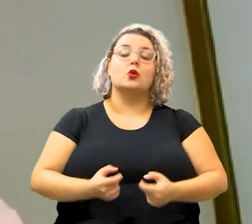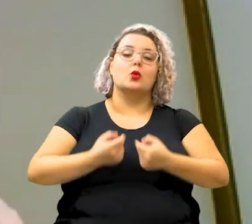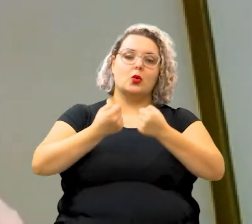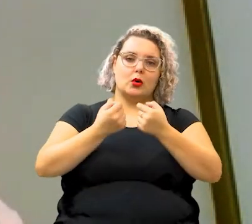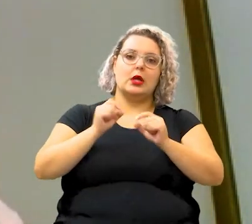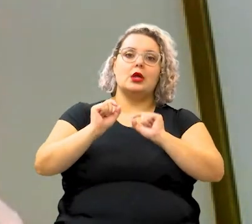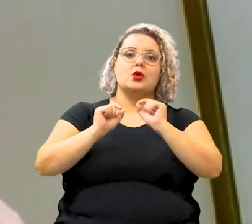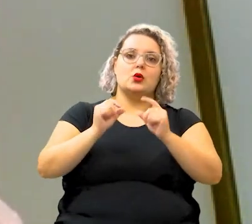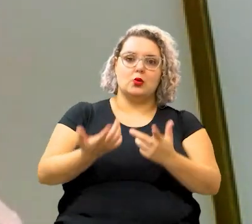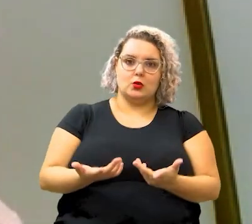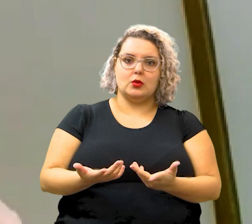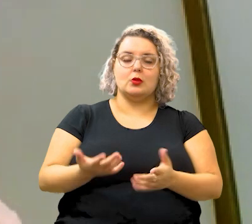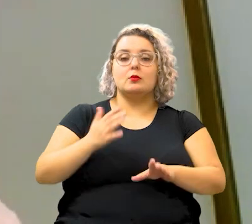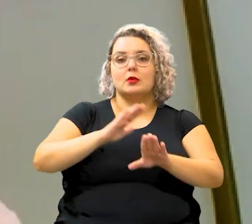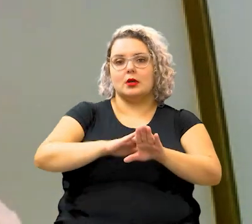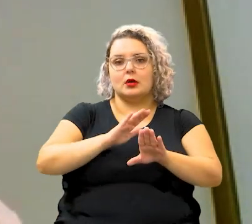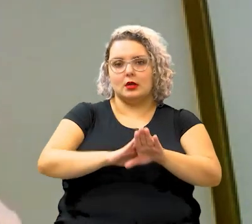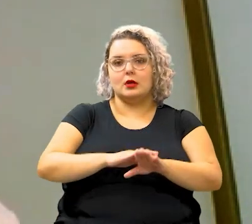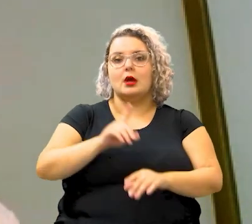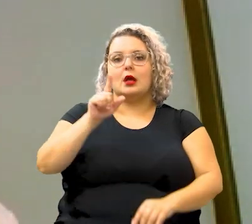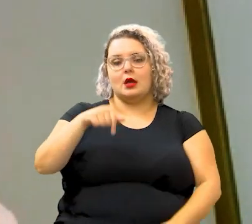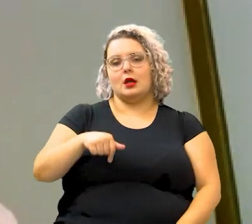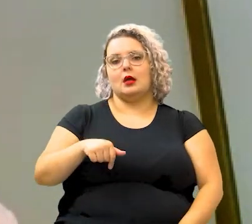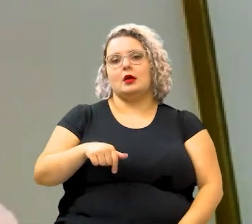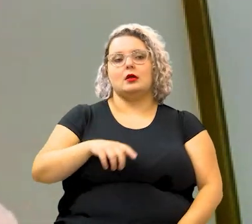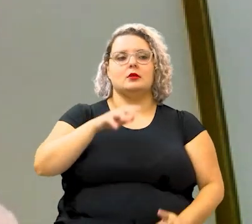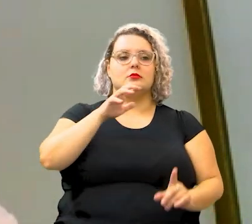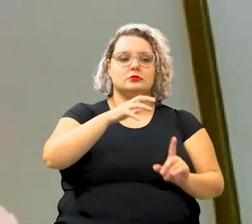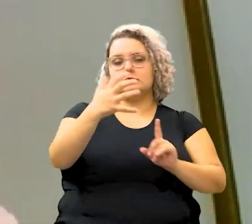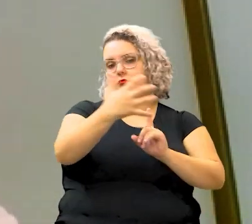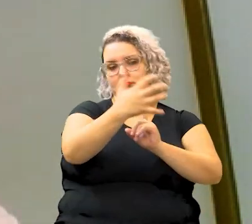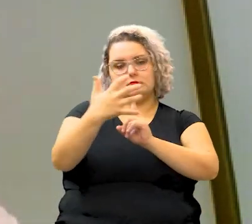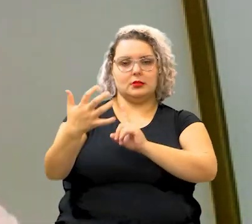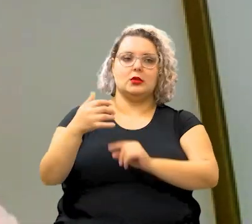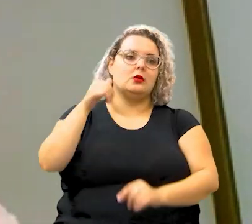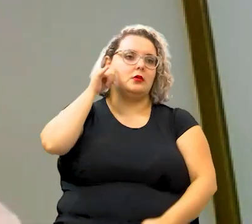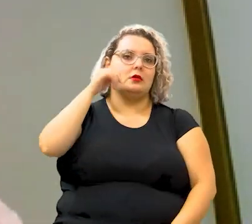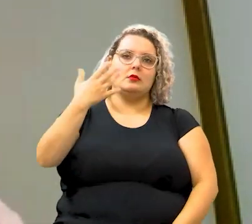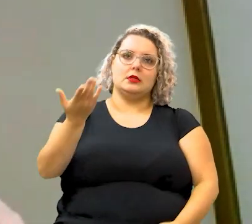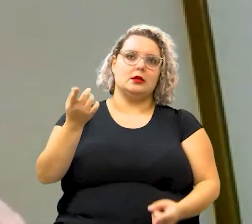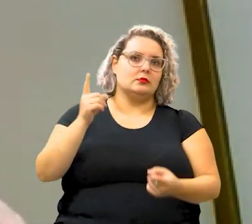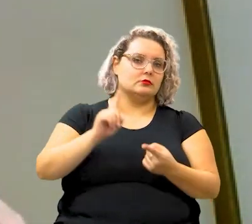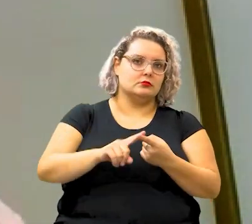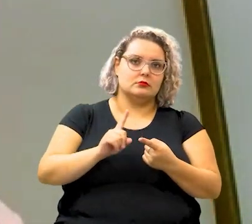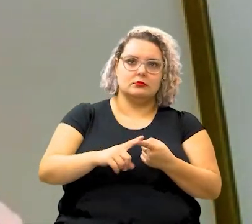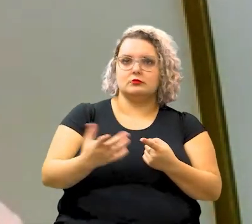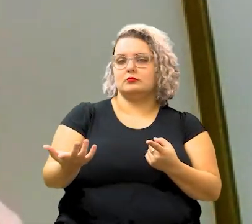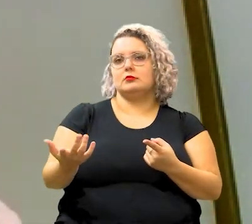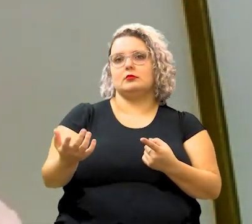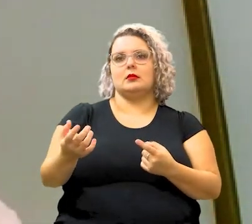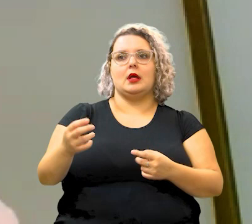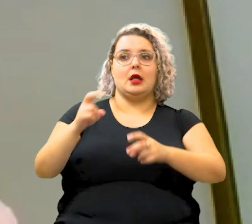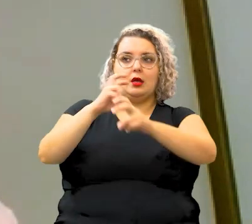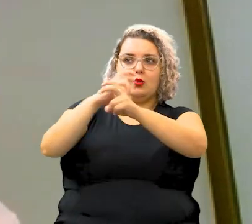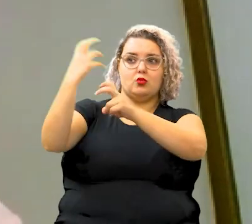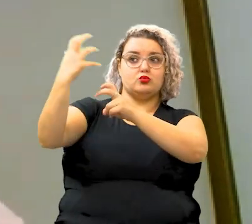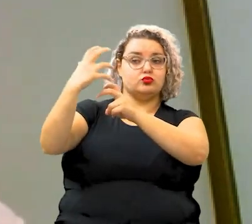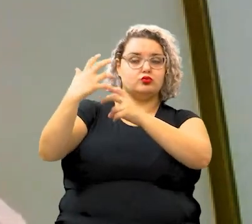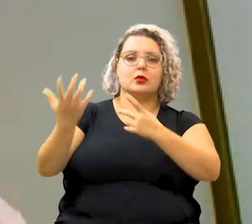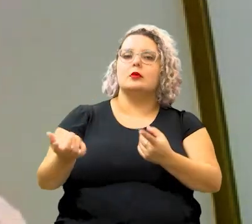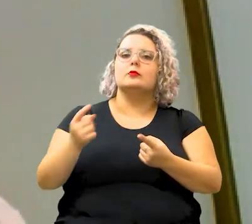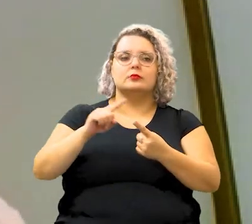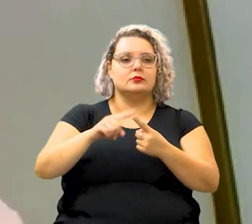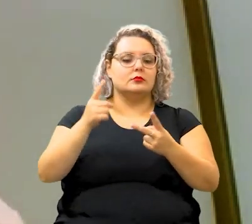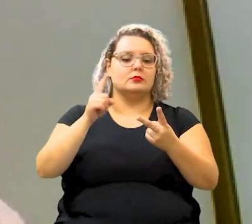gente pode, onde a gente pode atuar nos fatores ambientais, né? Então, evitar exposição à radiação,